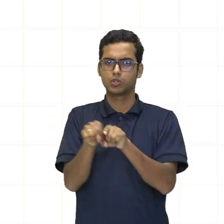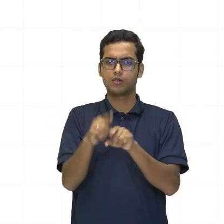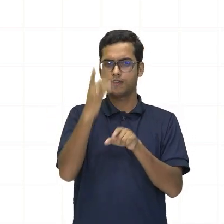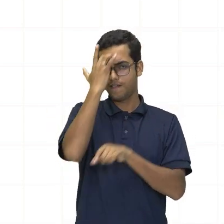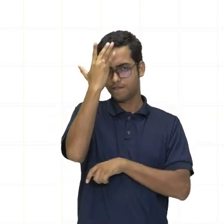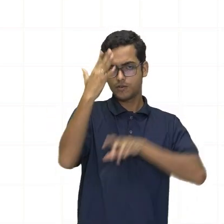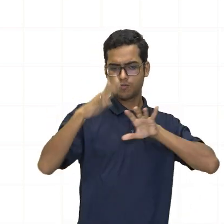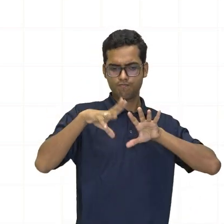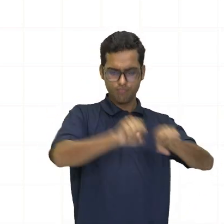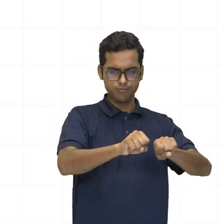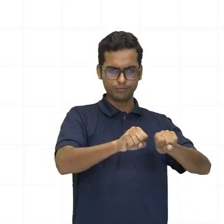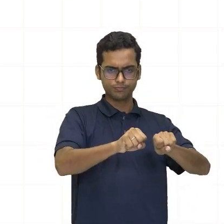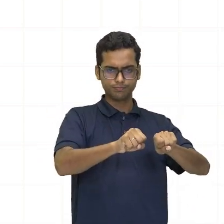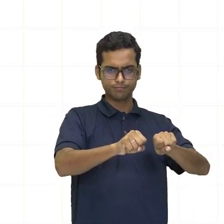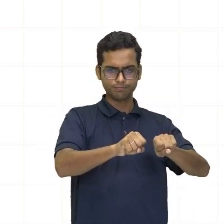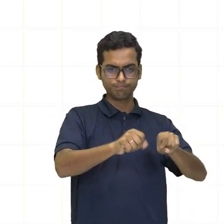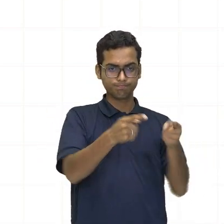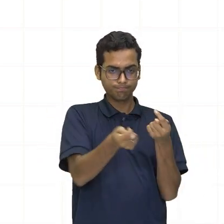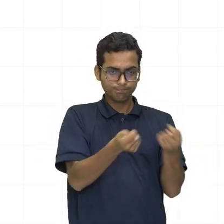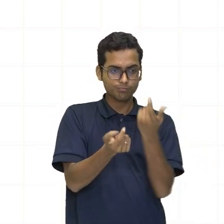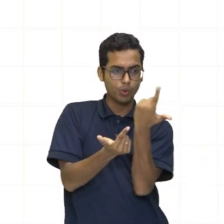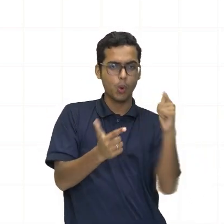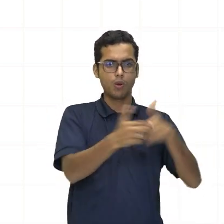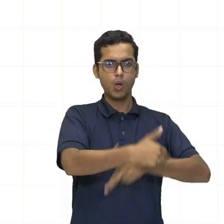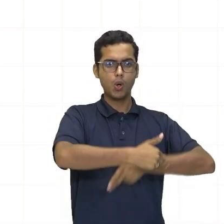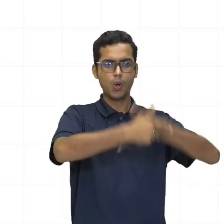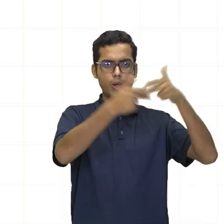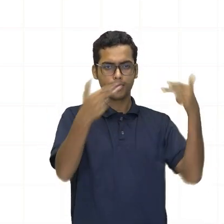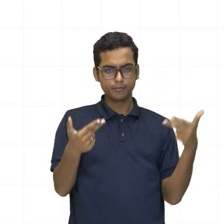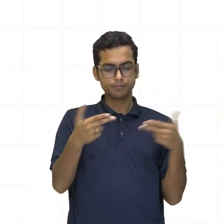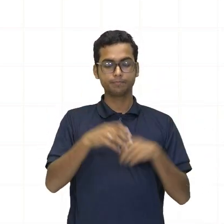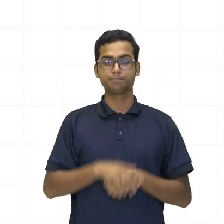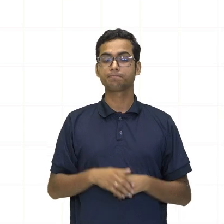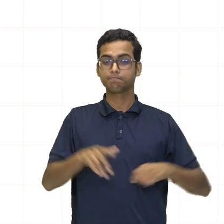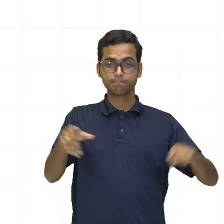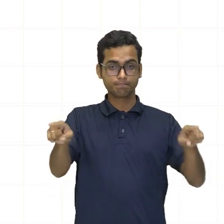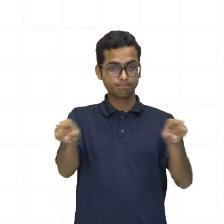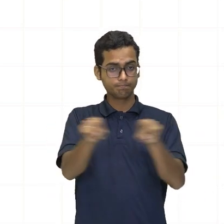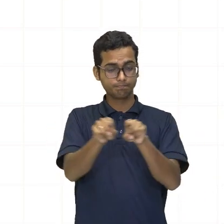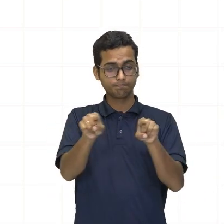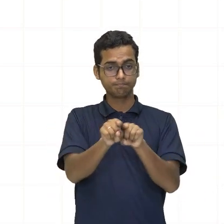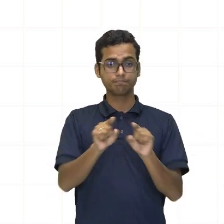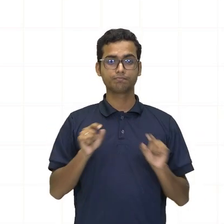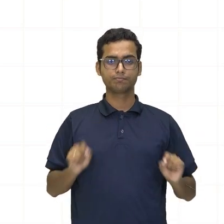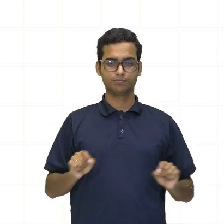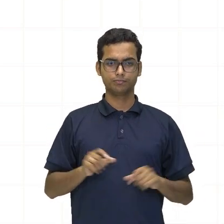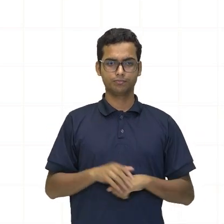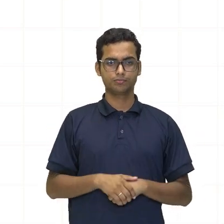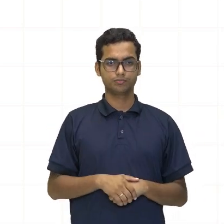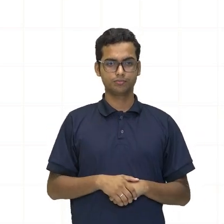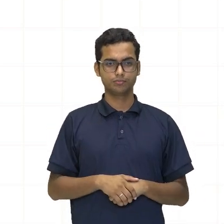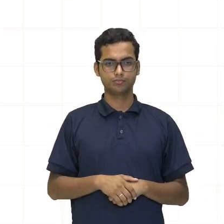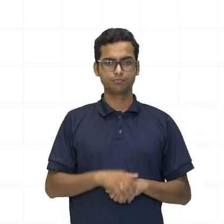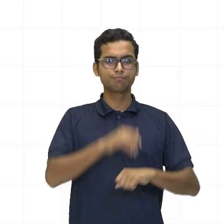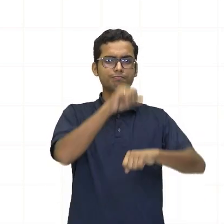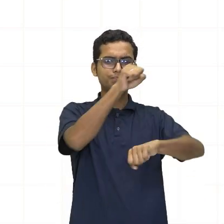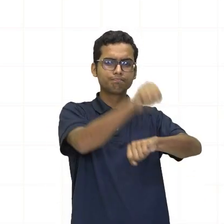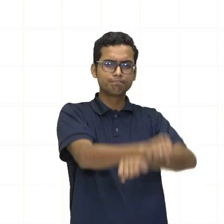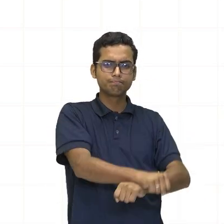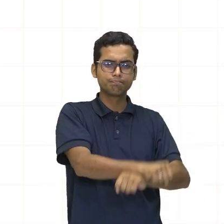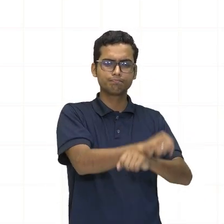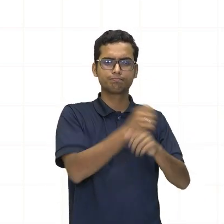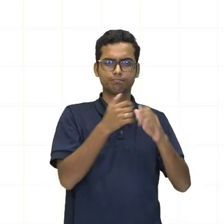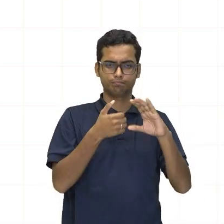de outras etnias, certo? Há também a escravização cristã, né?